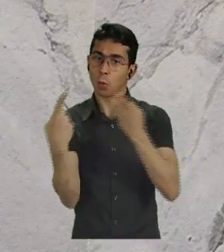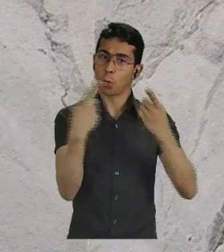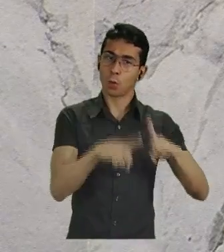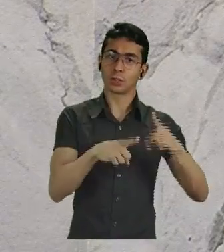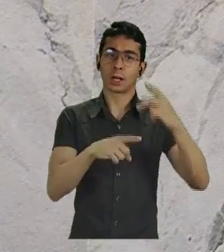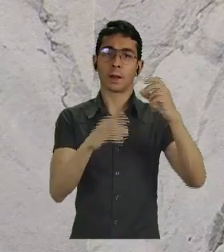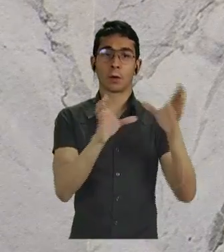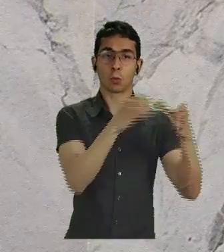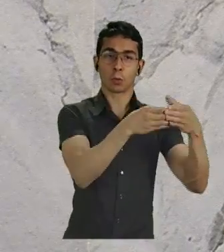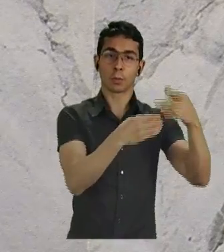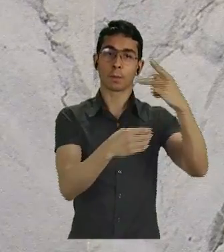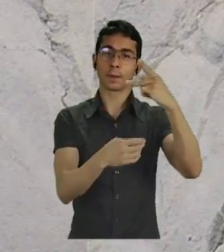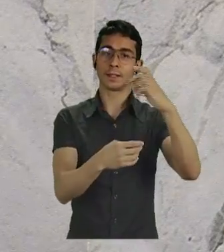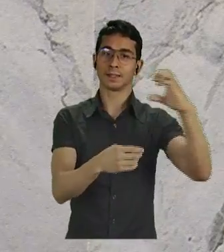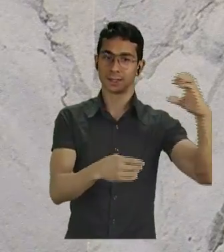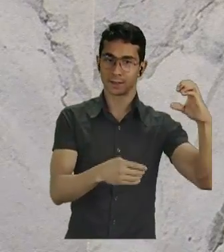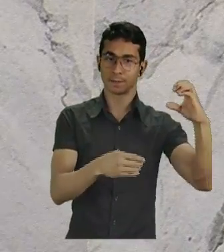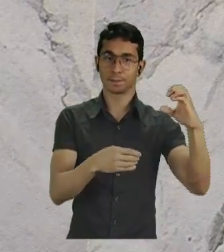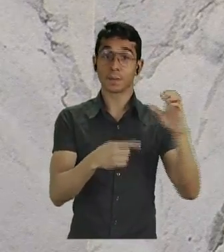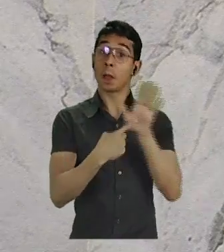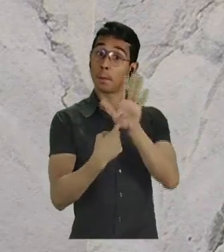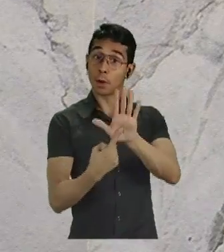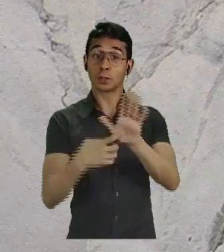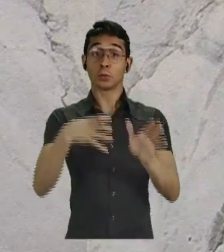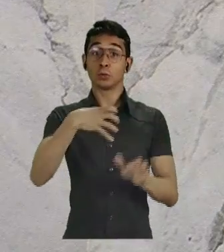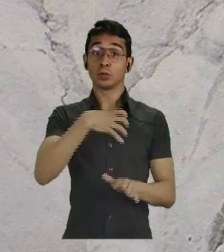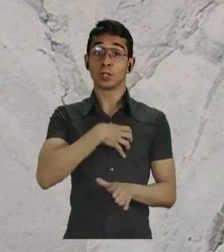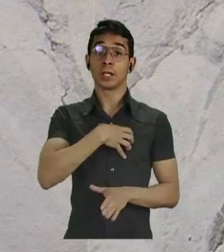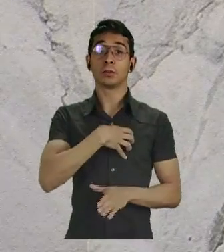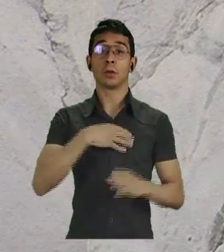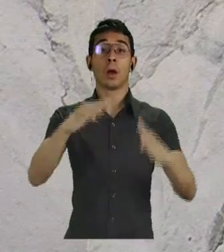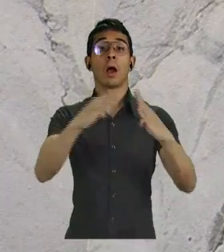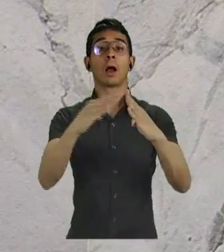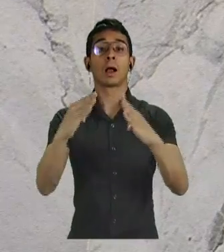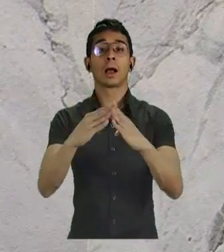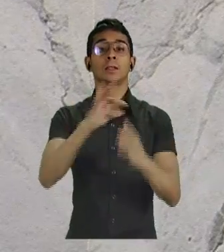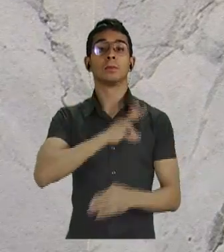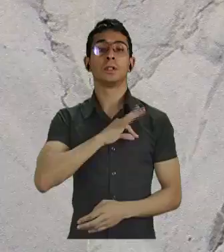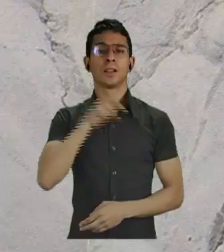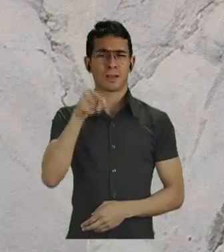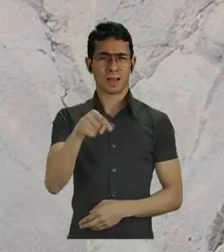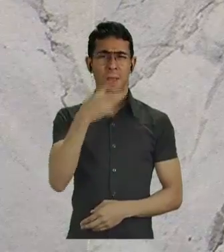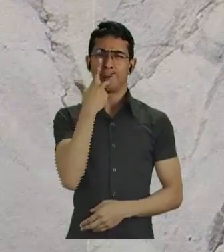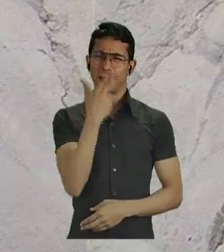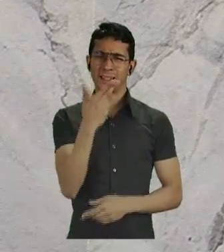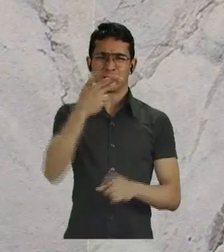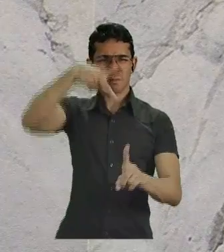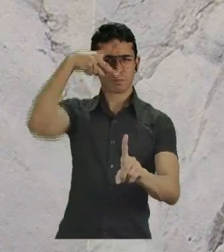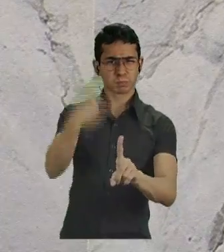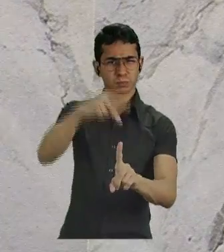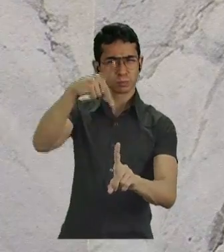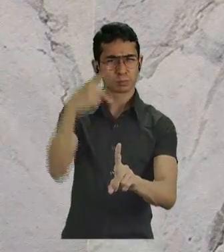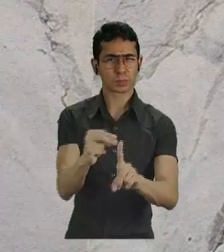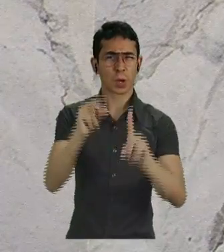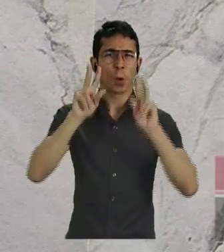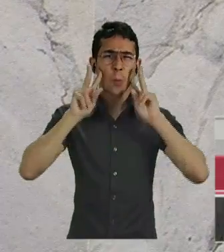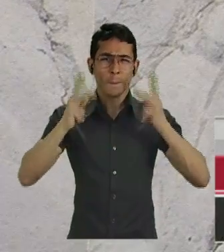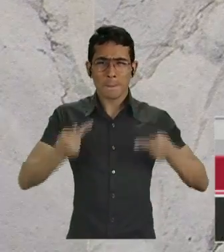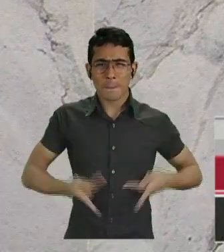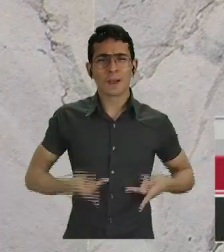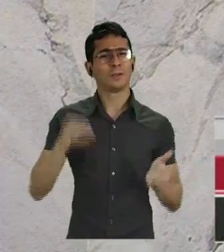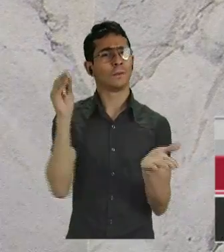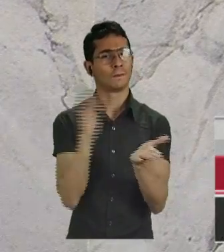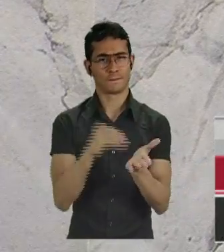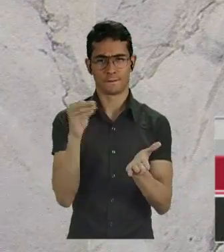aqui ele é que esses policiais estão sendo alojadas uma maneira humilhante uma maneira até desumana é um desses